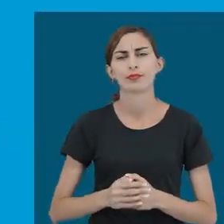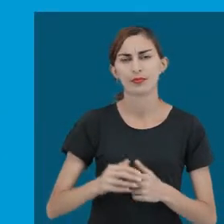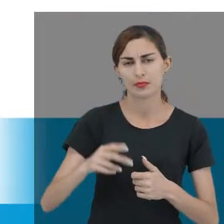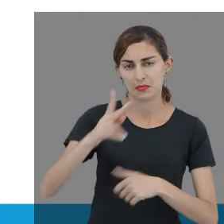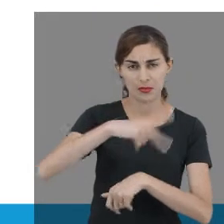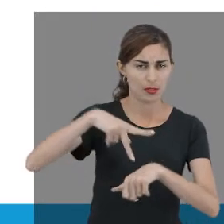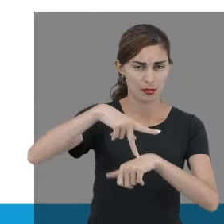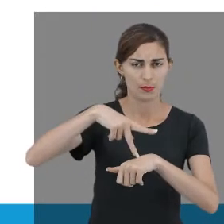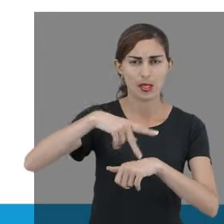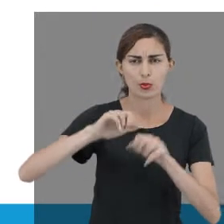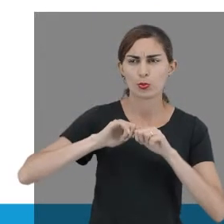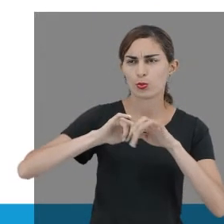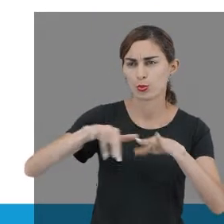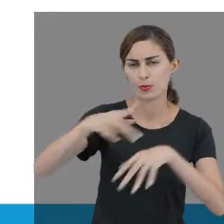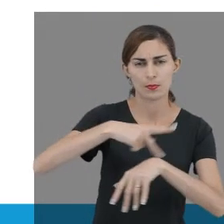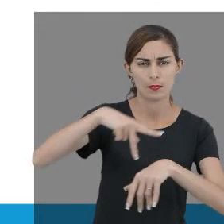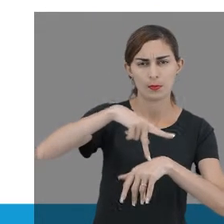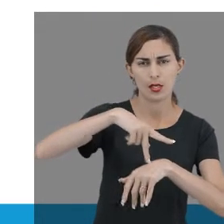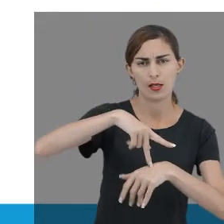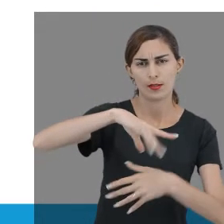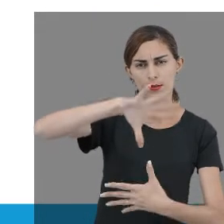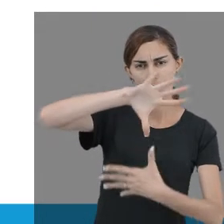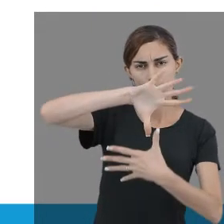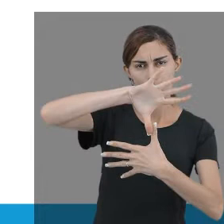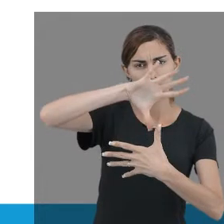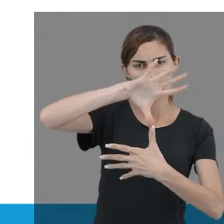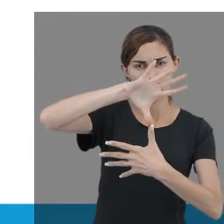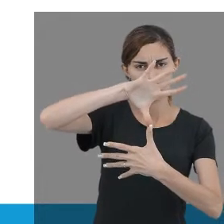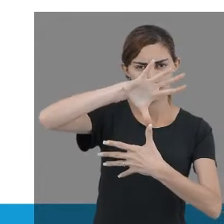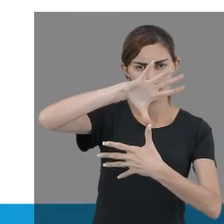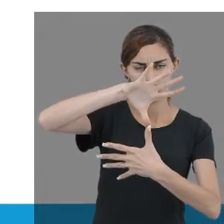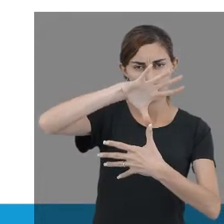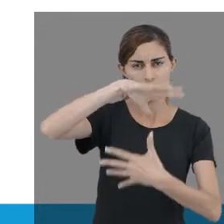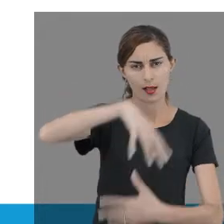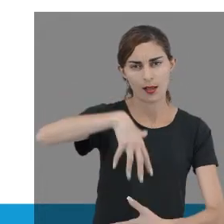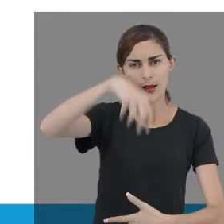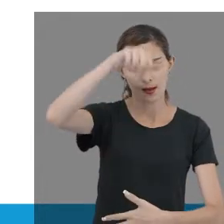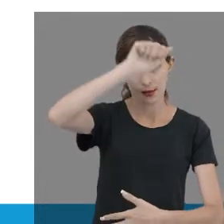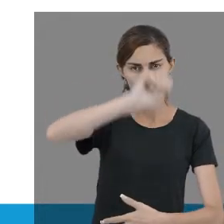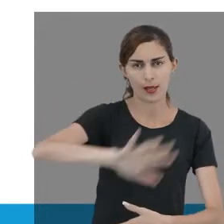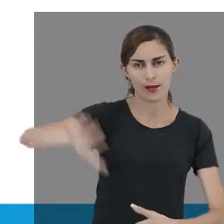né? Então, hoje nós temos 84 países com a transmissão do Zika.